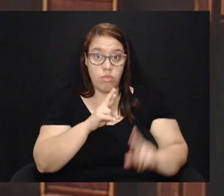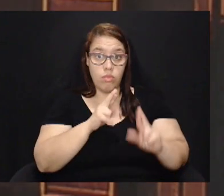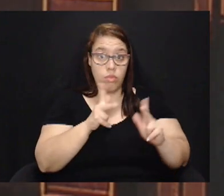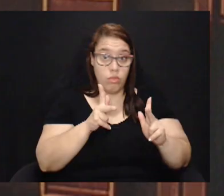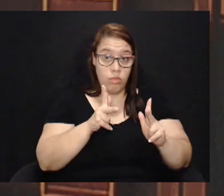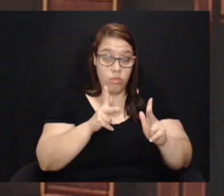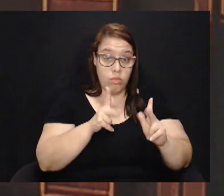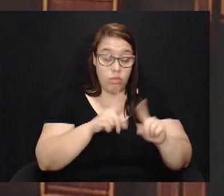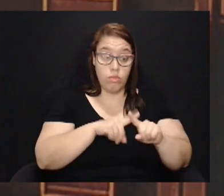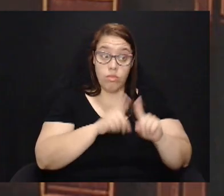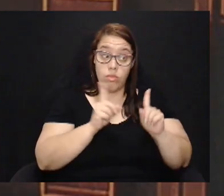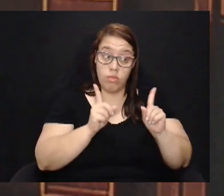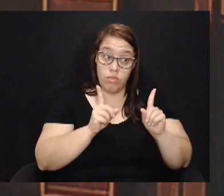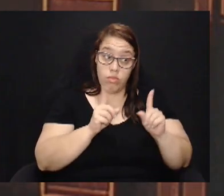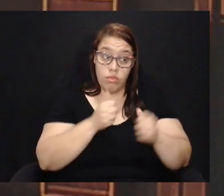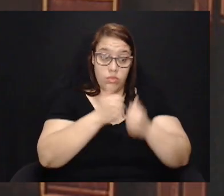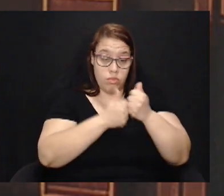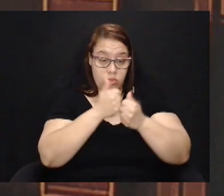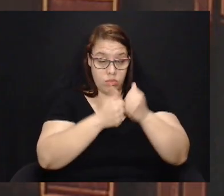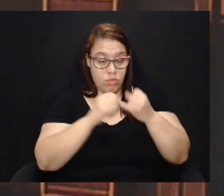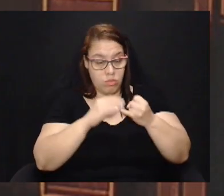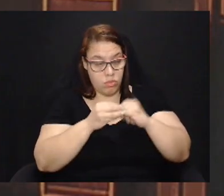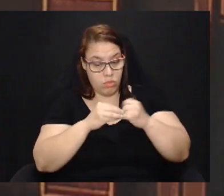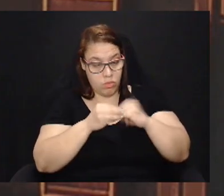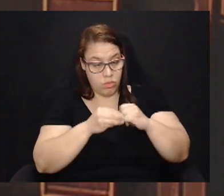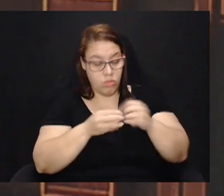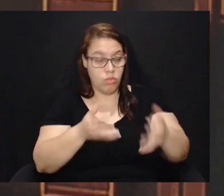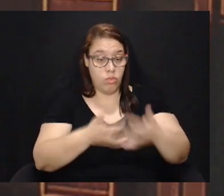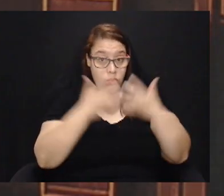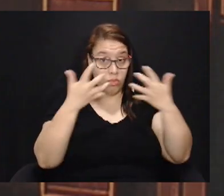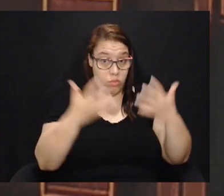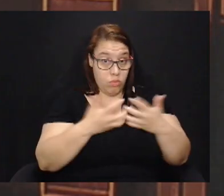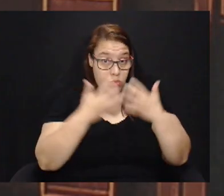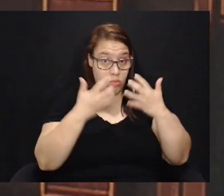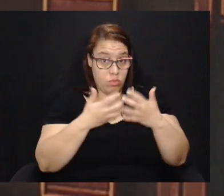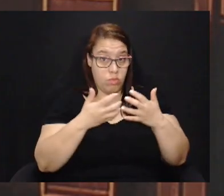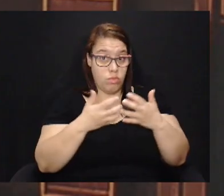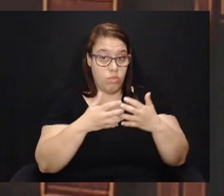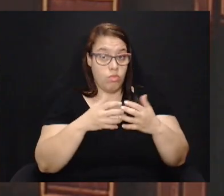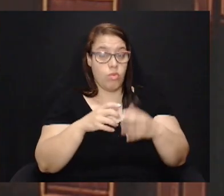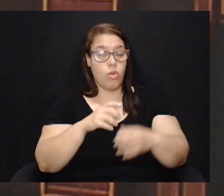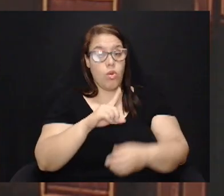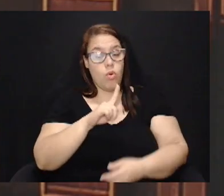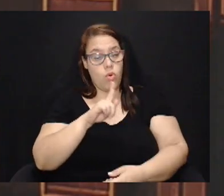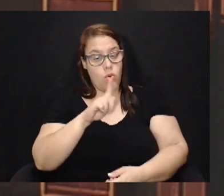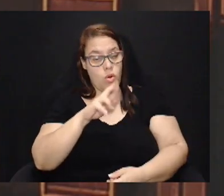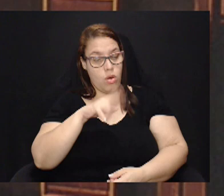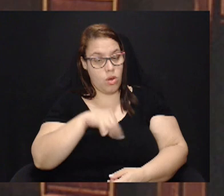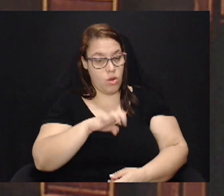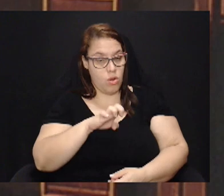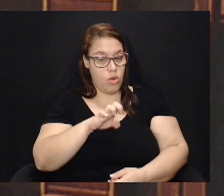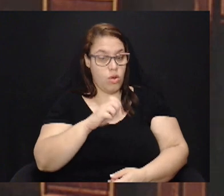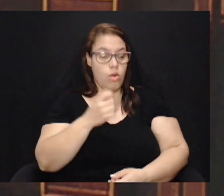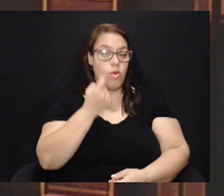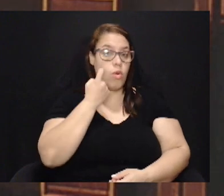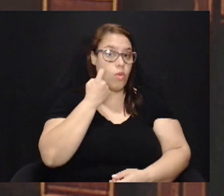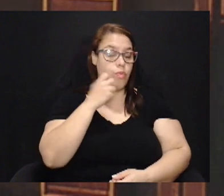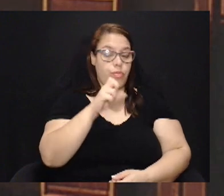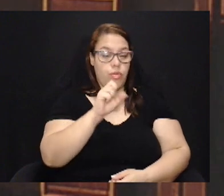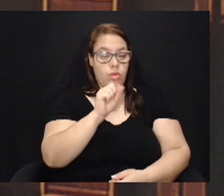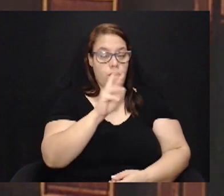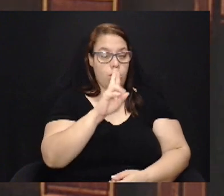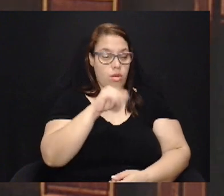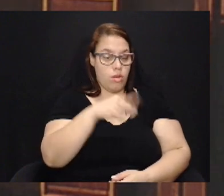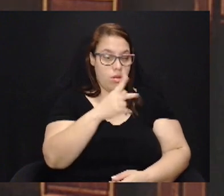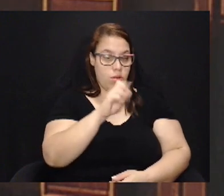Mas o arroz, o feijão, a salada, a verdura, o legume, o ovo, a sardinha, que é um alimento super